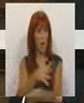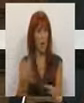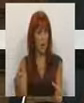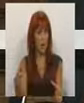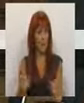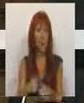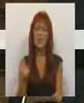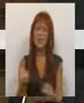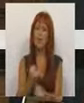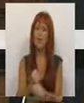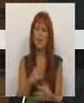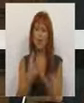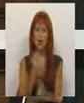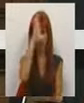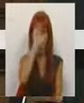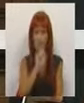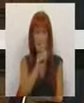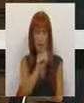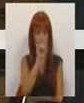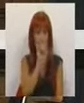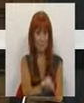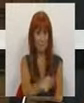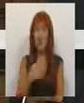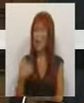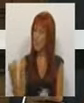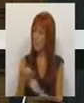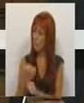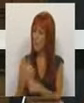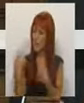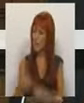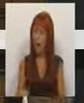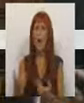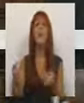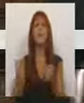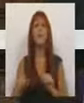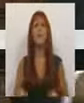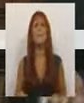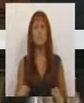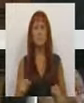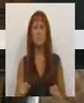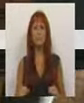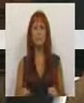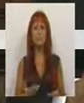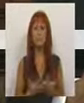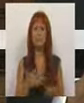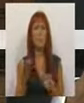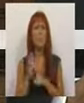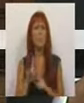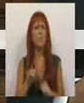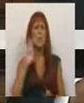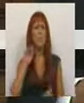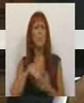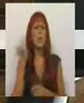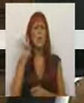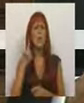grande. Estamos a trabalhar com o Governo Regional, estamos a trabalhar também, saliente, por exemplo, um dos